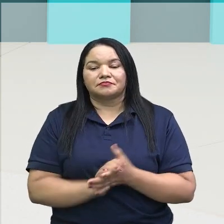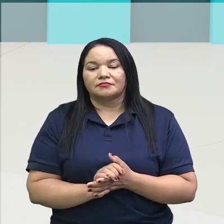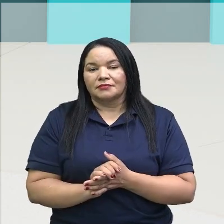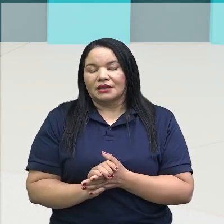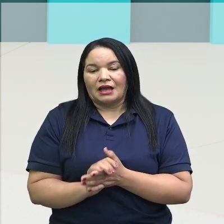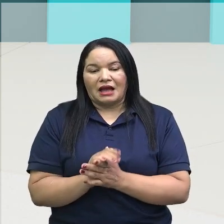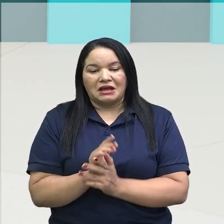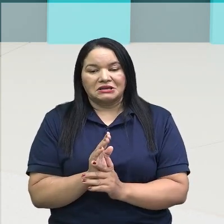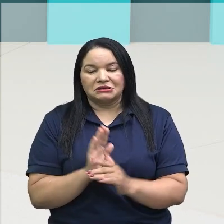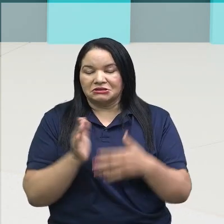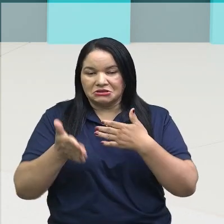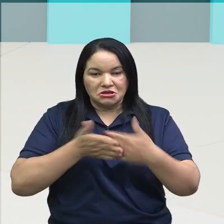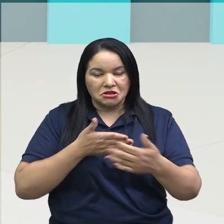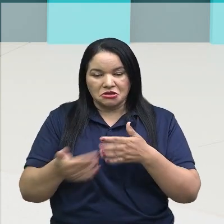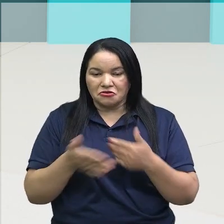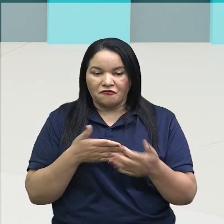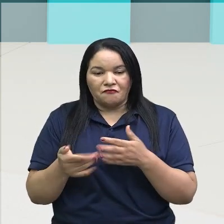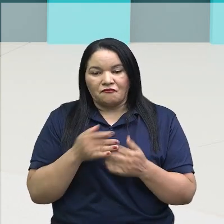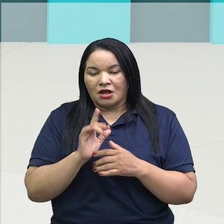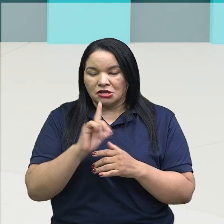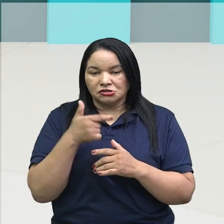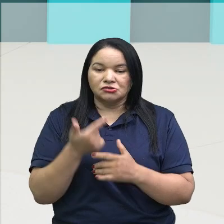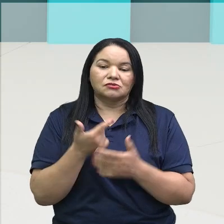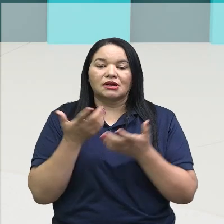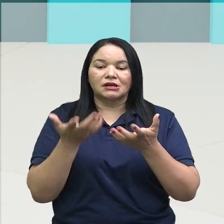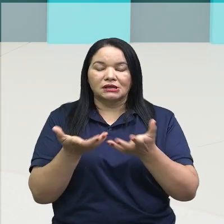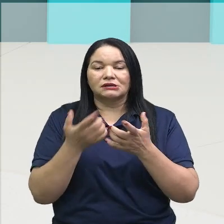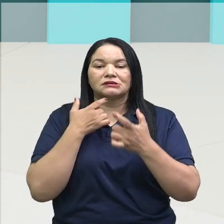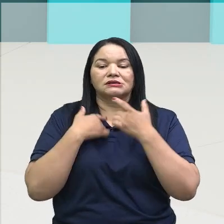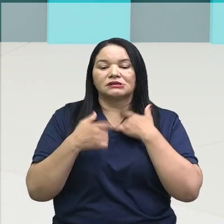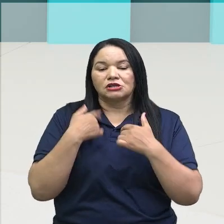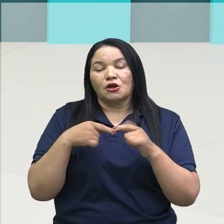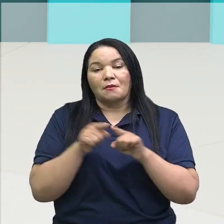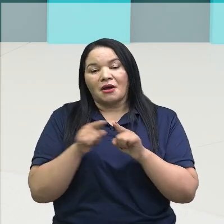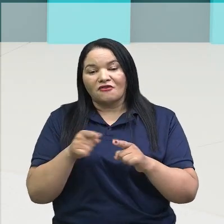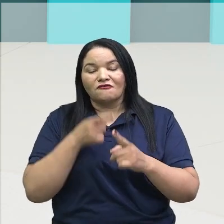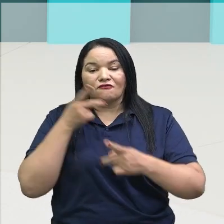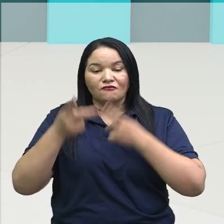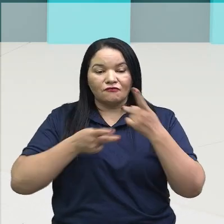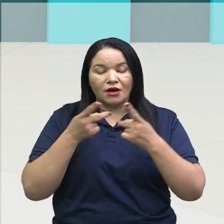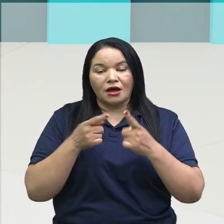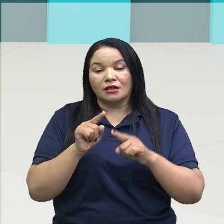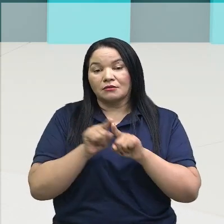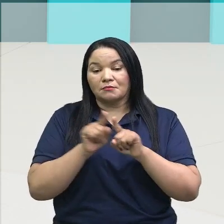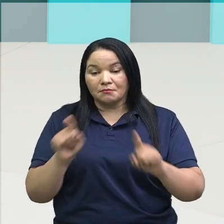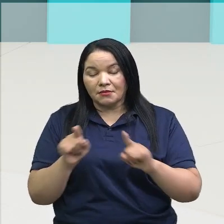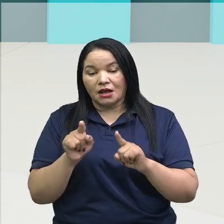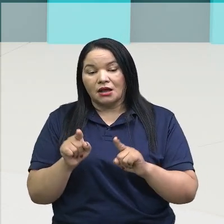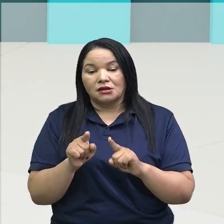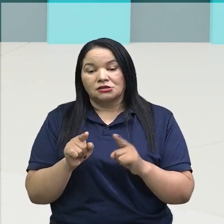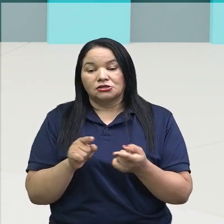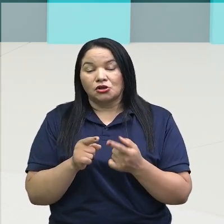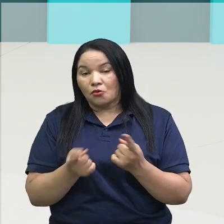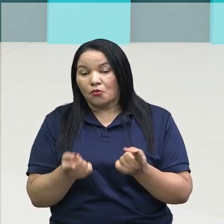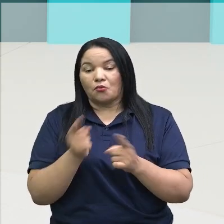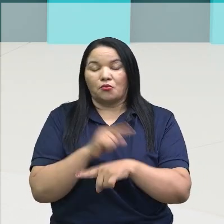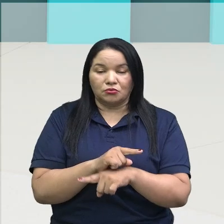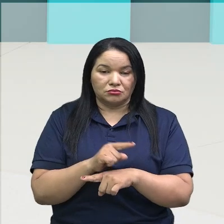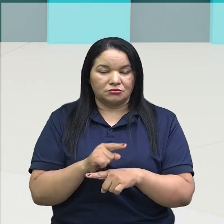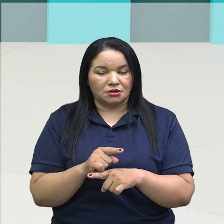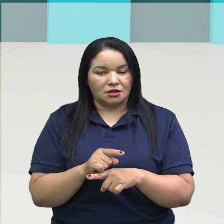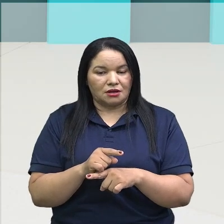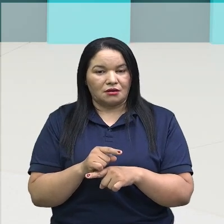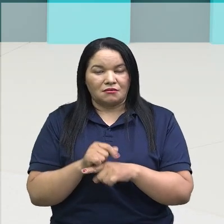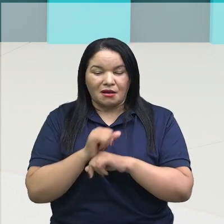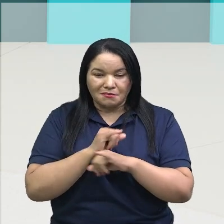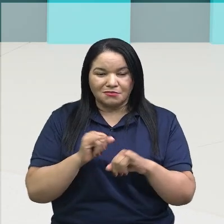passando por cima de outras pessoas, pessoas que dizem algo, mas fazem algo ao contrário. Então, percebam que não fazem aquilo